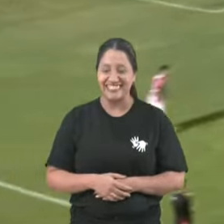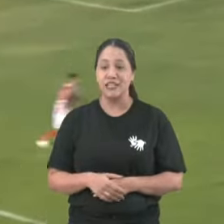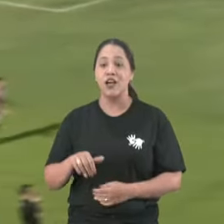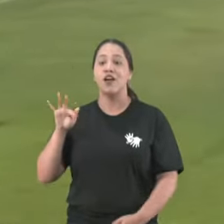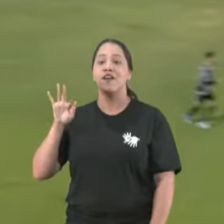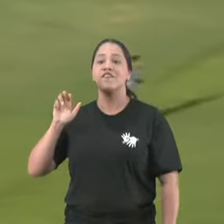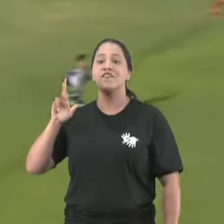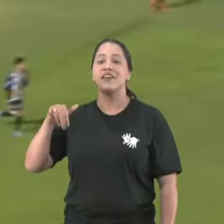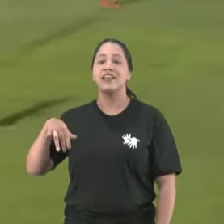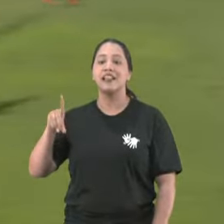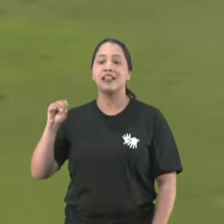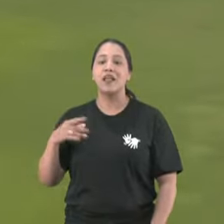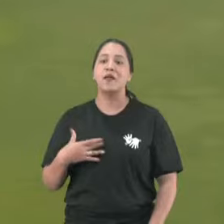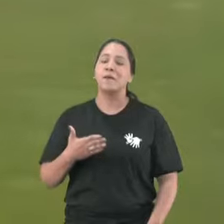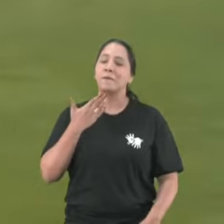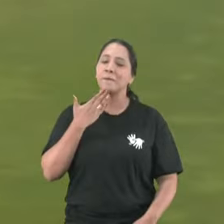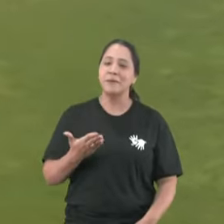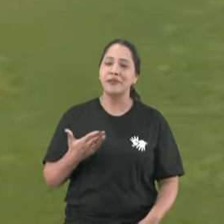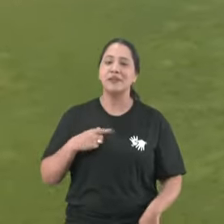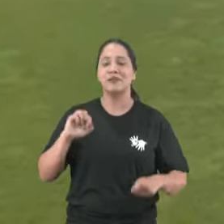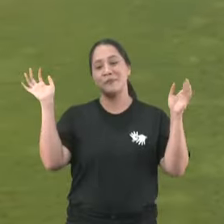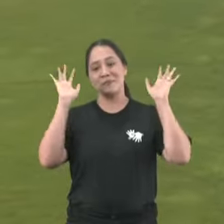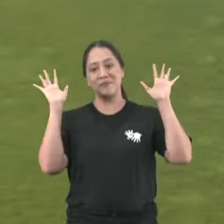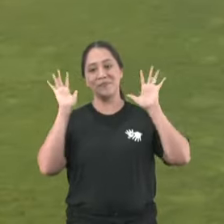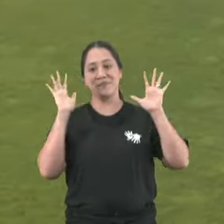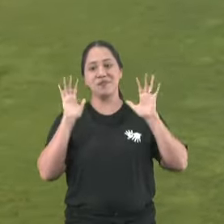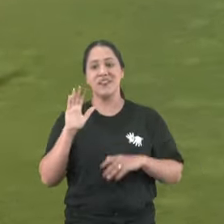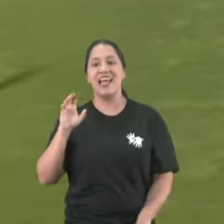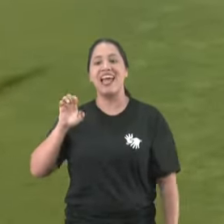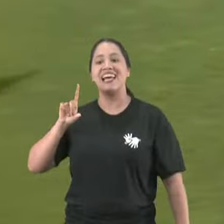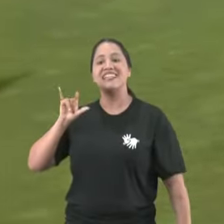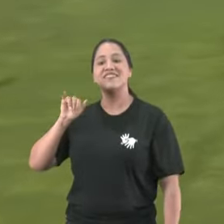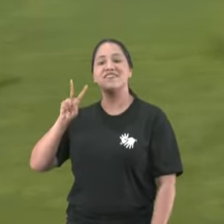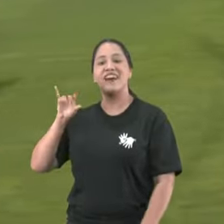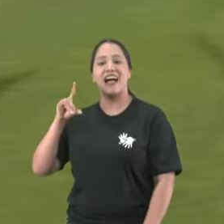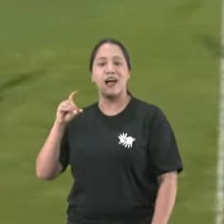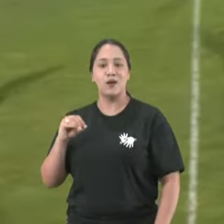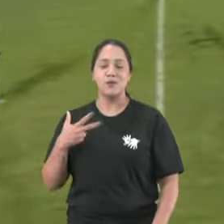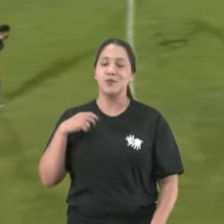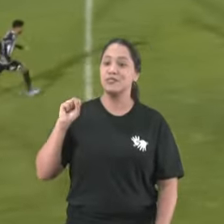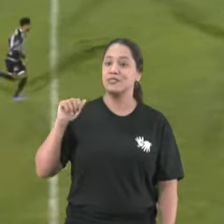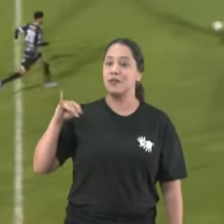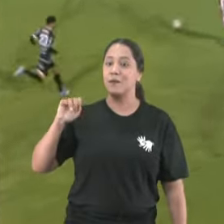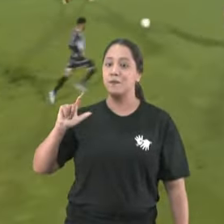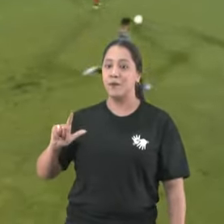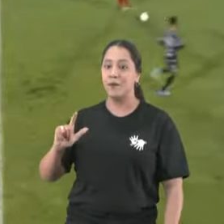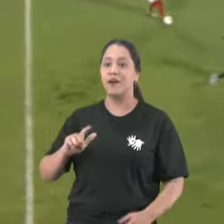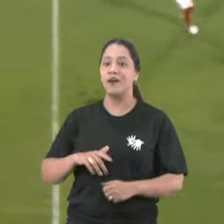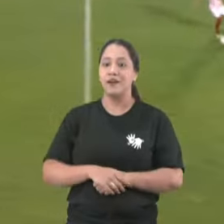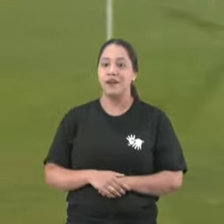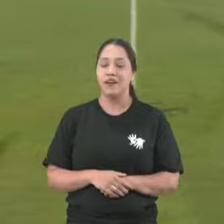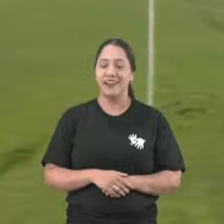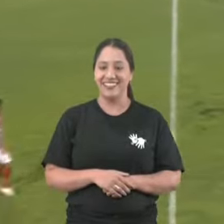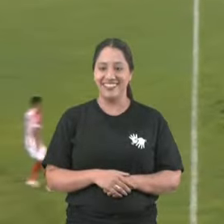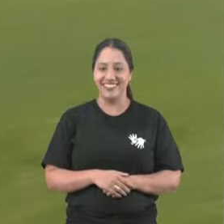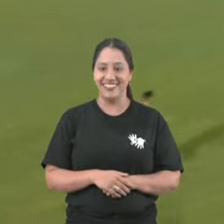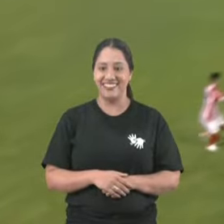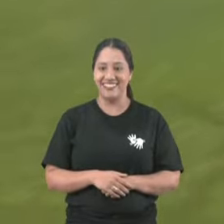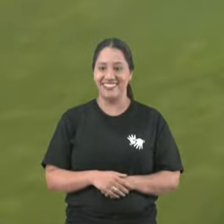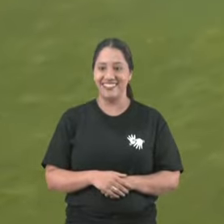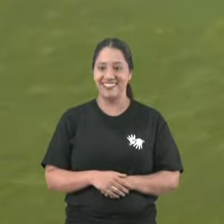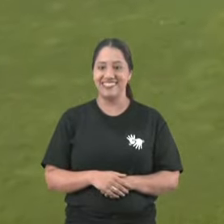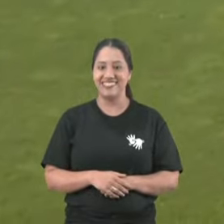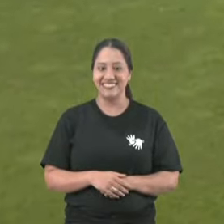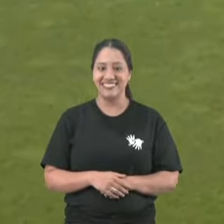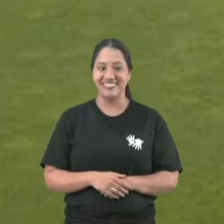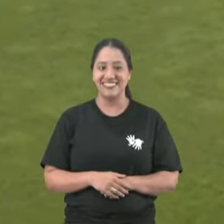Fernando Albuquerque pedindo um alô para o sogro dele, seu Tecivaldo. Samuel Nunes, Lancaldas. Tá pedindo um